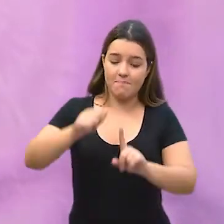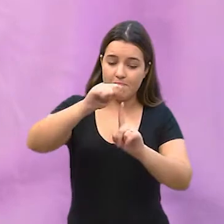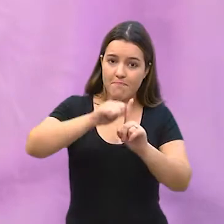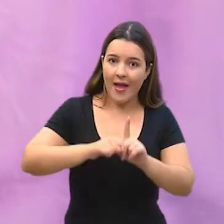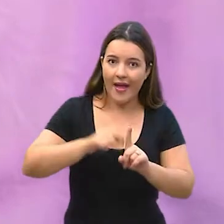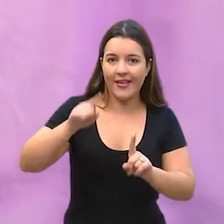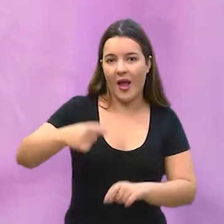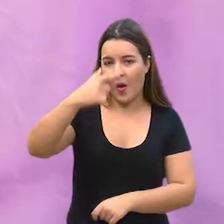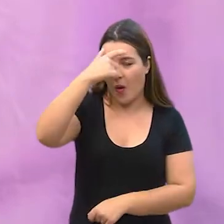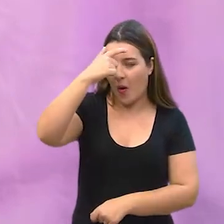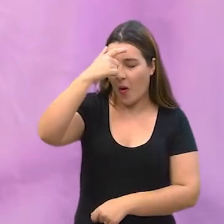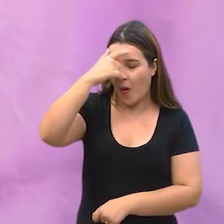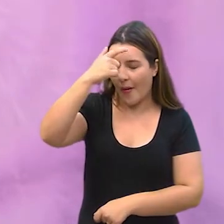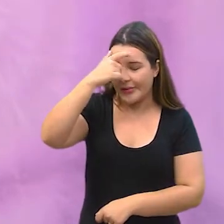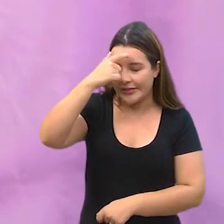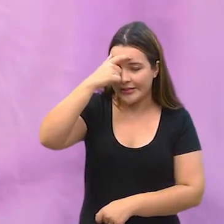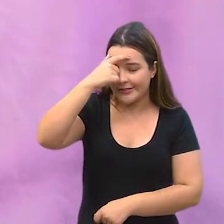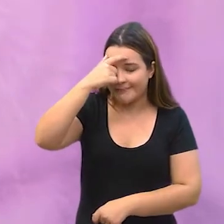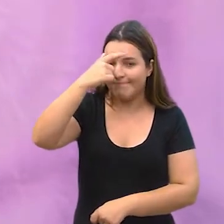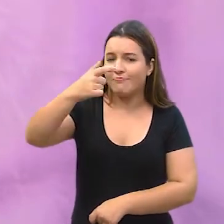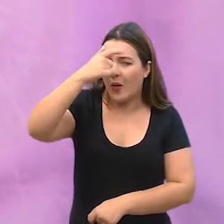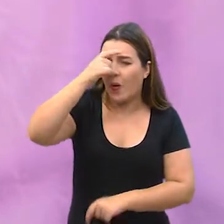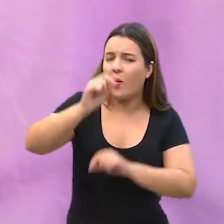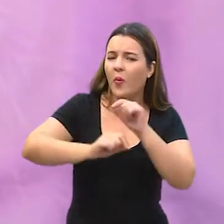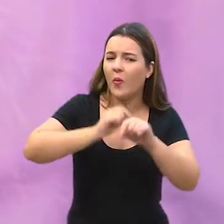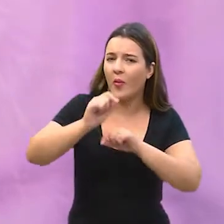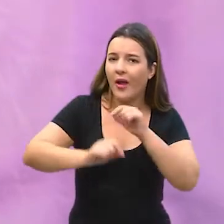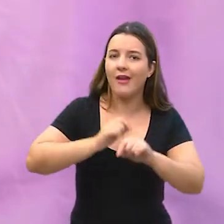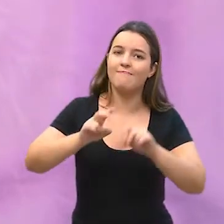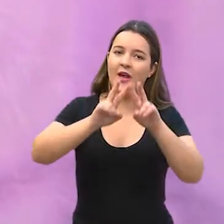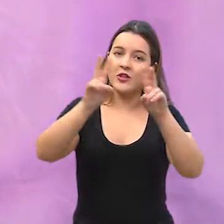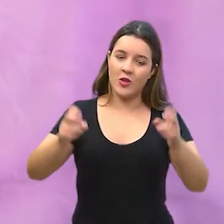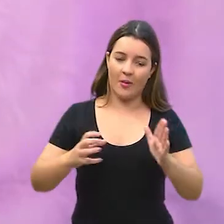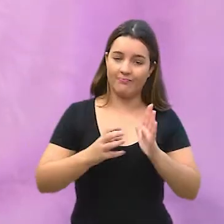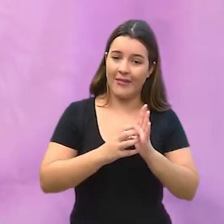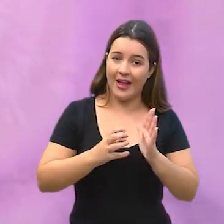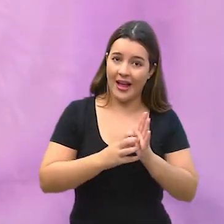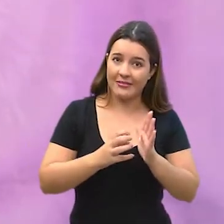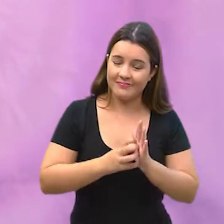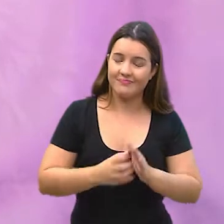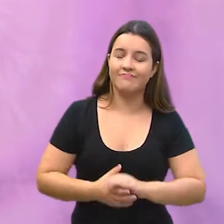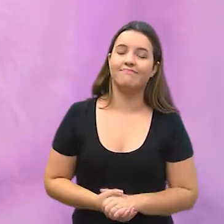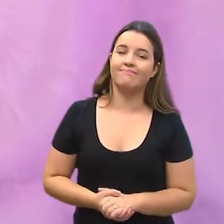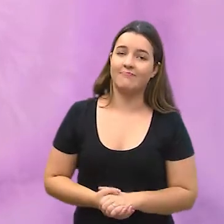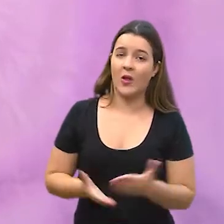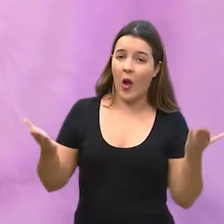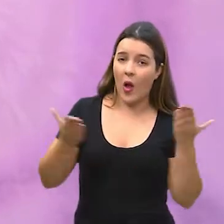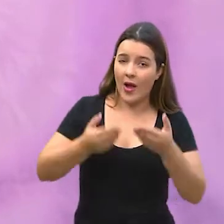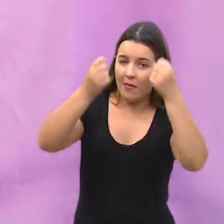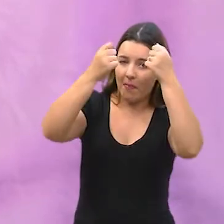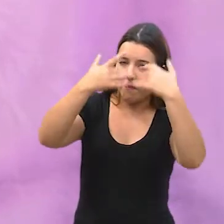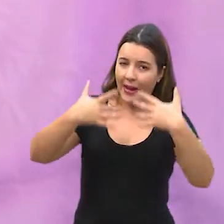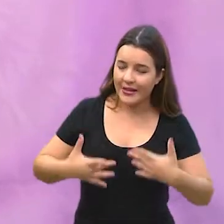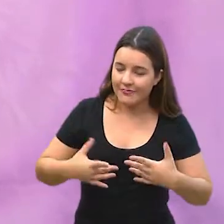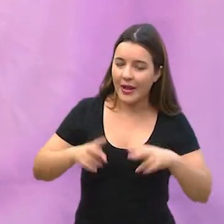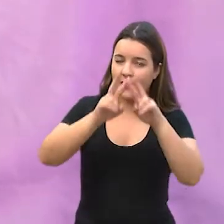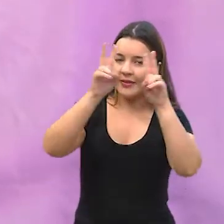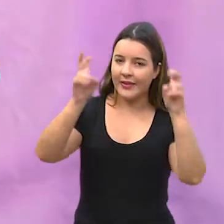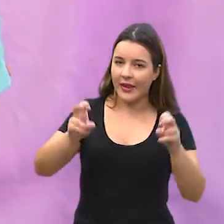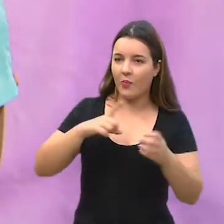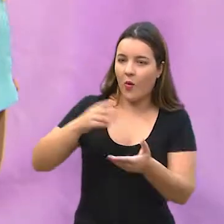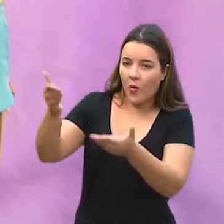da conscientização. A gente está falando da conscientização sobre o HIV/AIDS. E para falar desse assunto tão importante, está